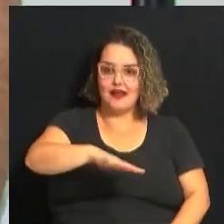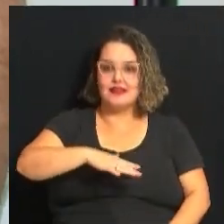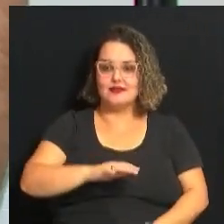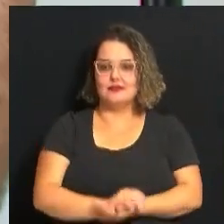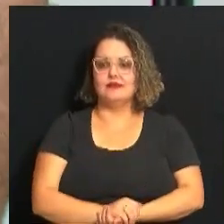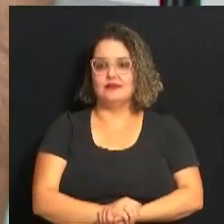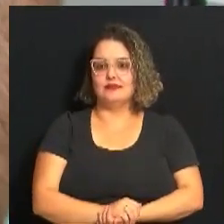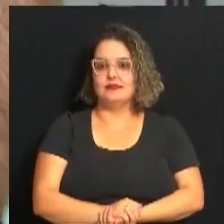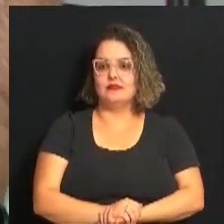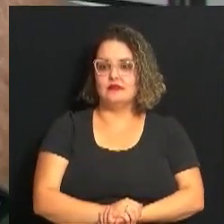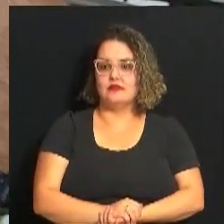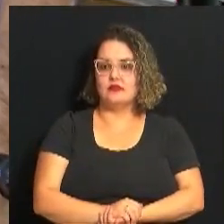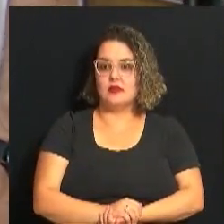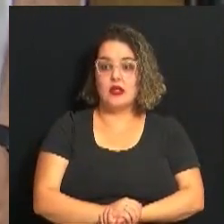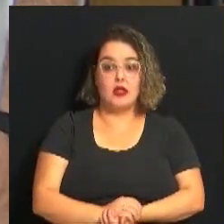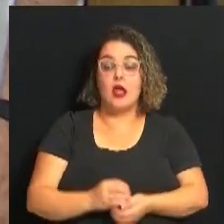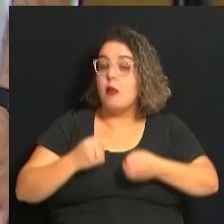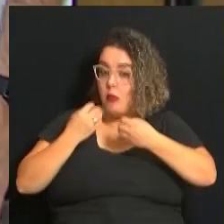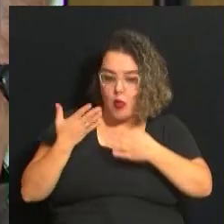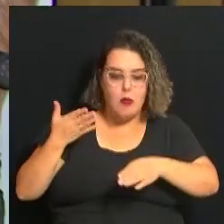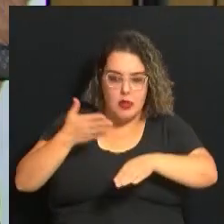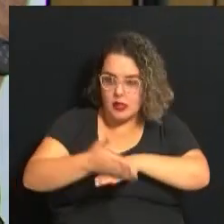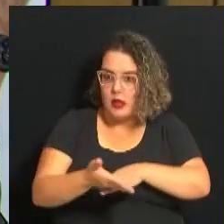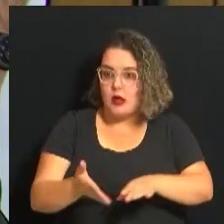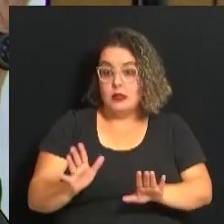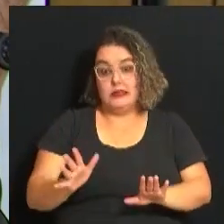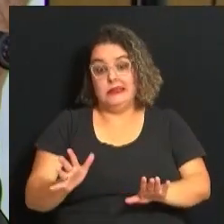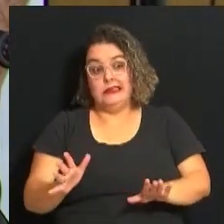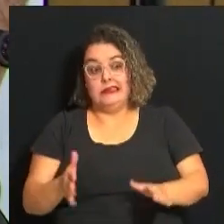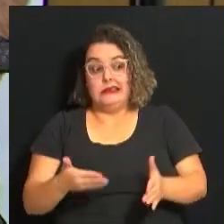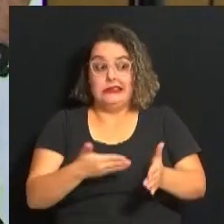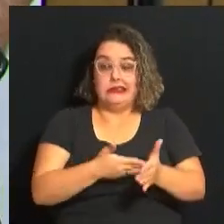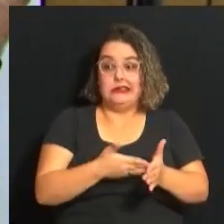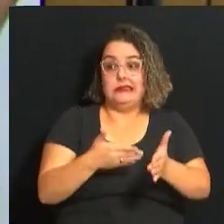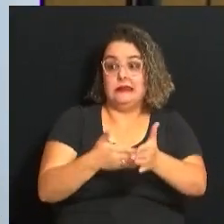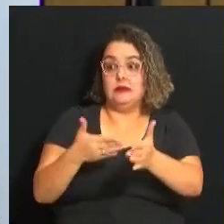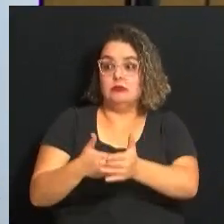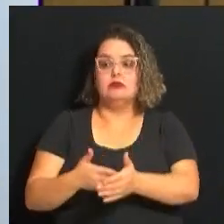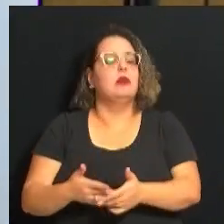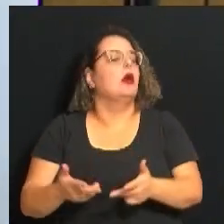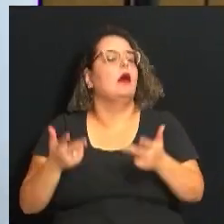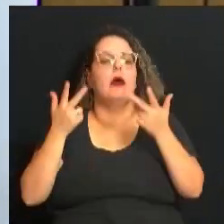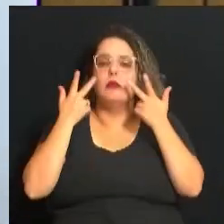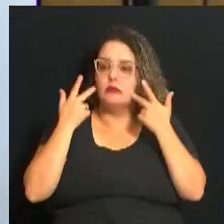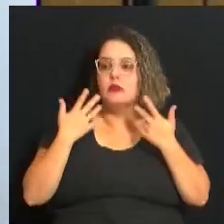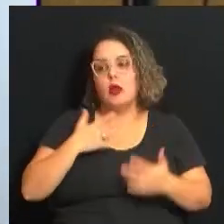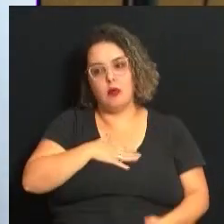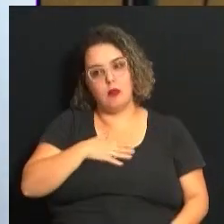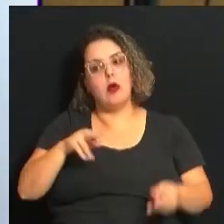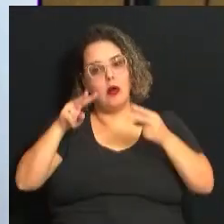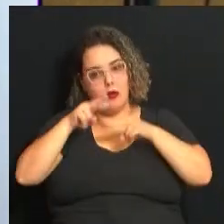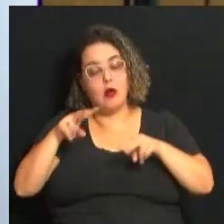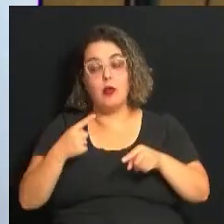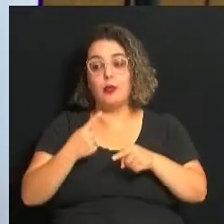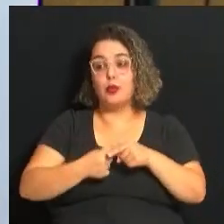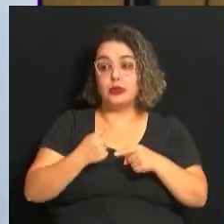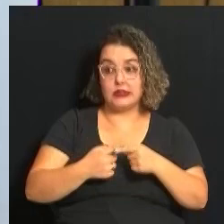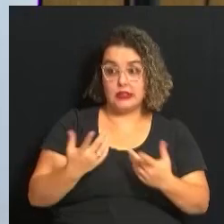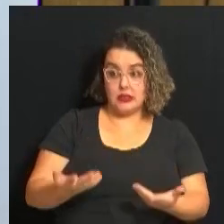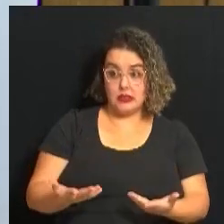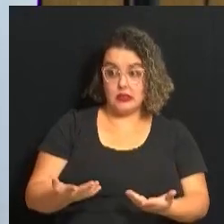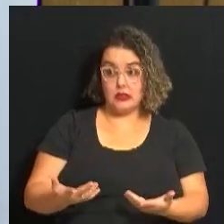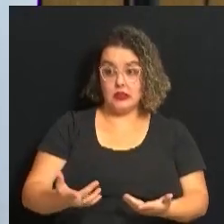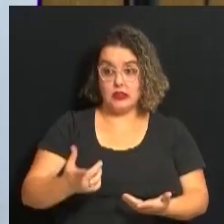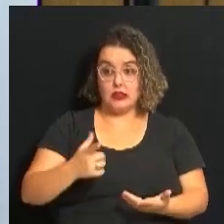mercado tranquilo de entrar, assim, ou é mais restrito? Ele é muito tranquilo, ao meu ver, né? Porque a gente tem muito